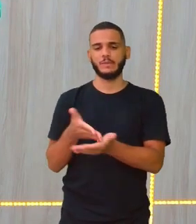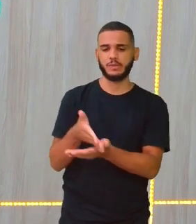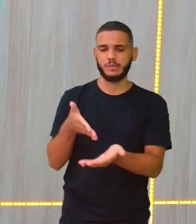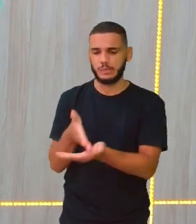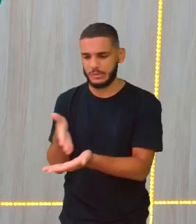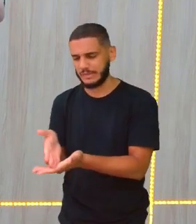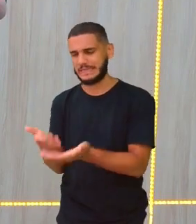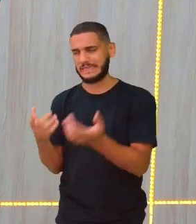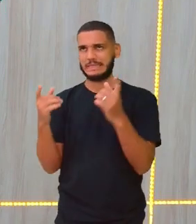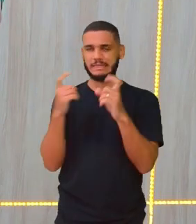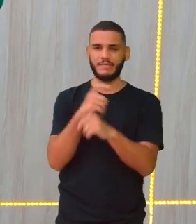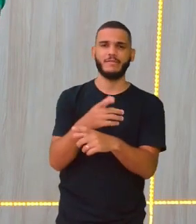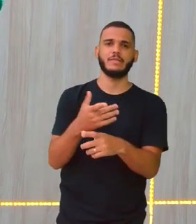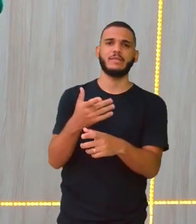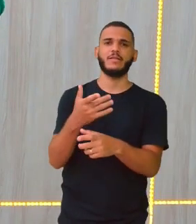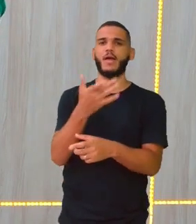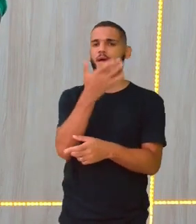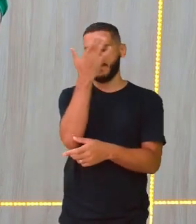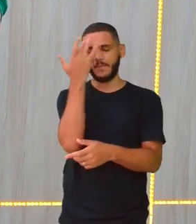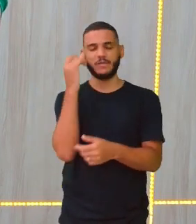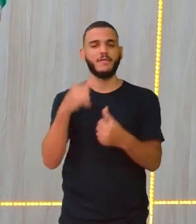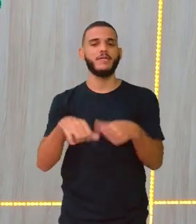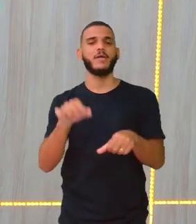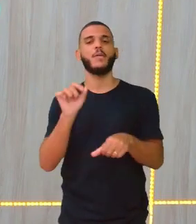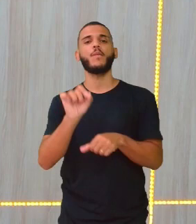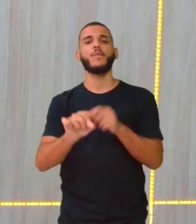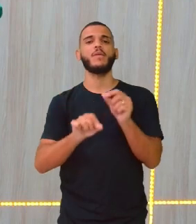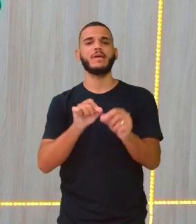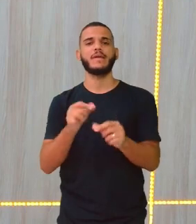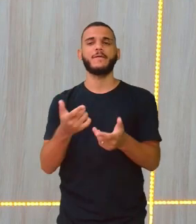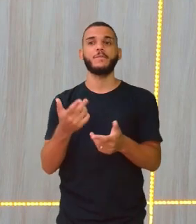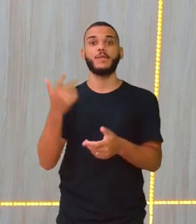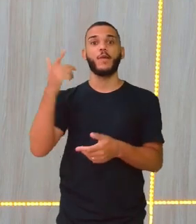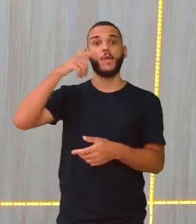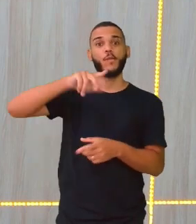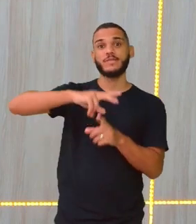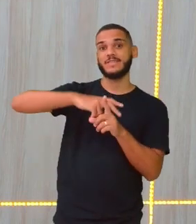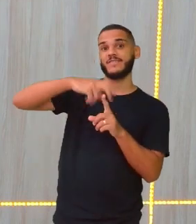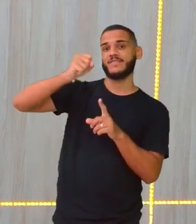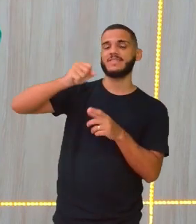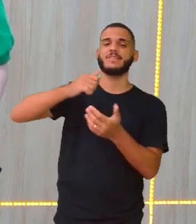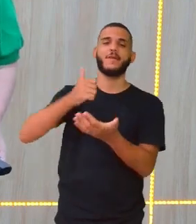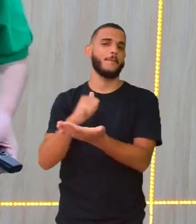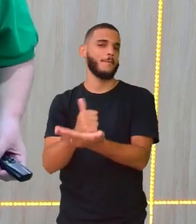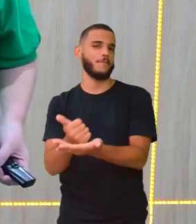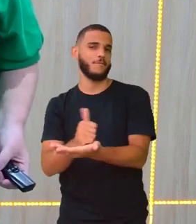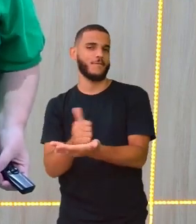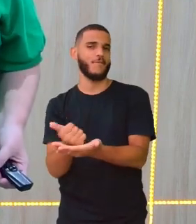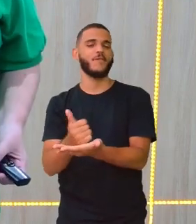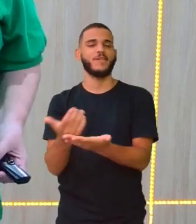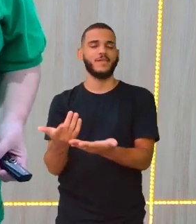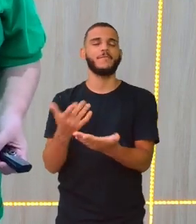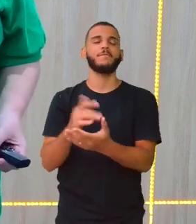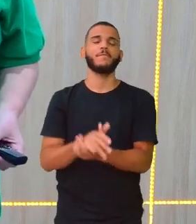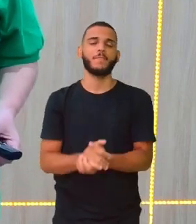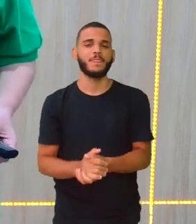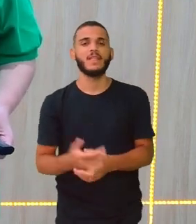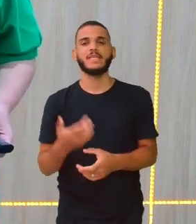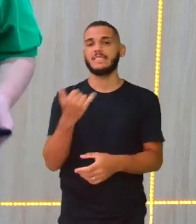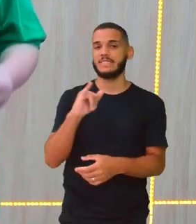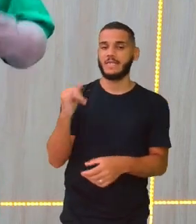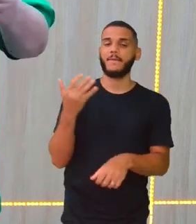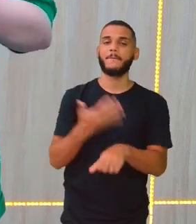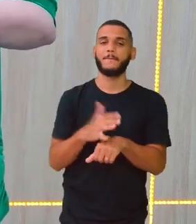passa, você fica mais craque nos seus joguinhos eletrônicos, quanto mais você